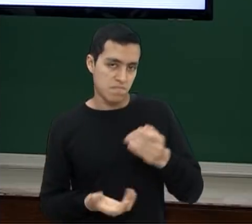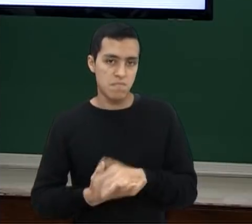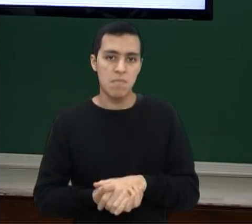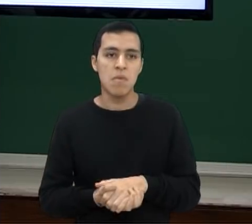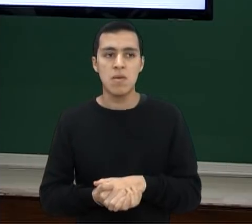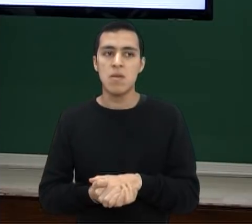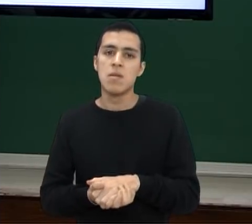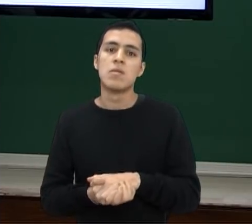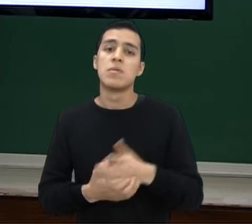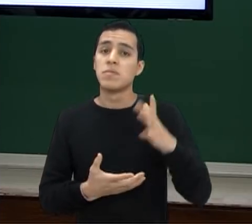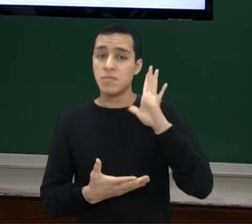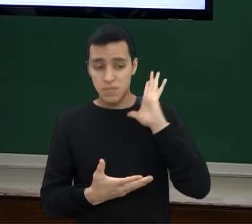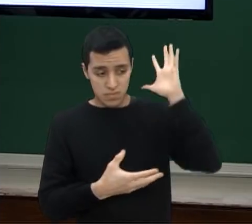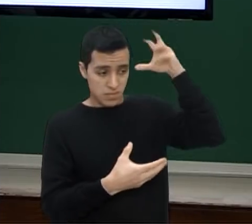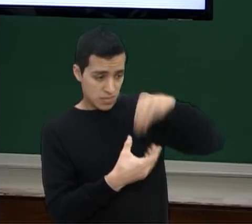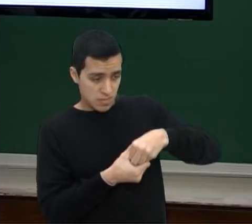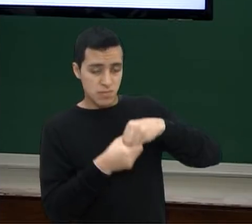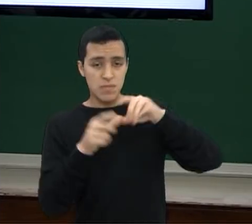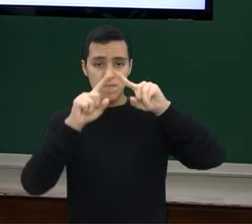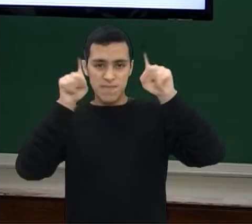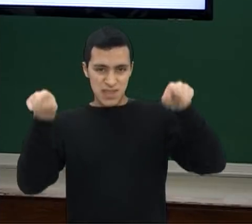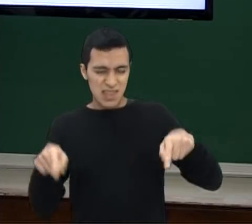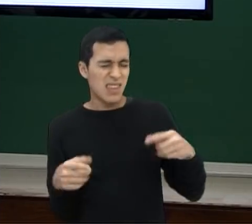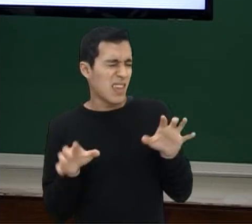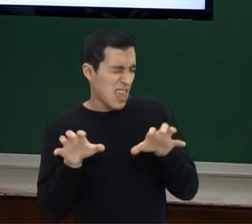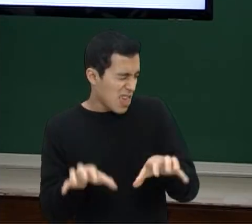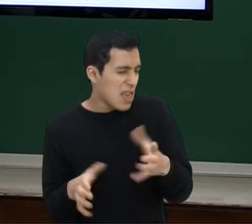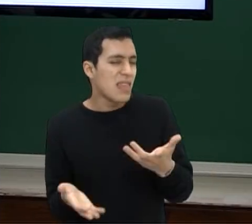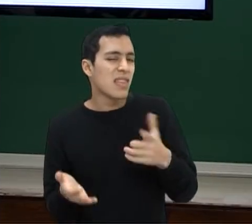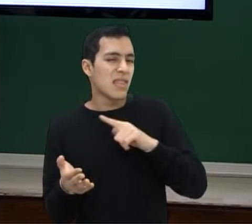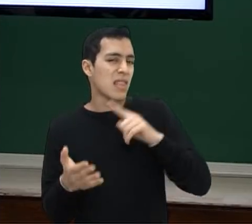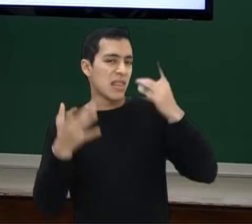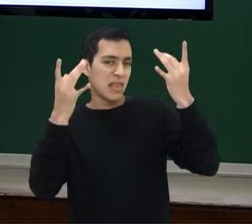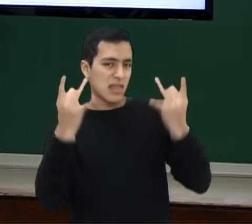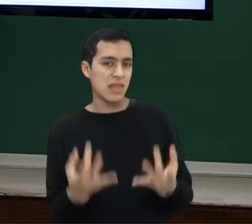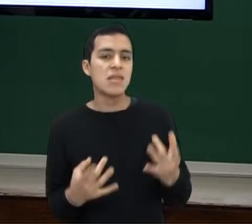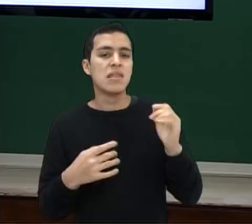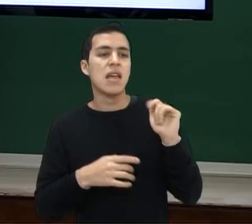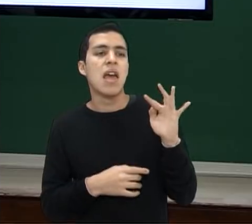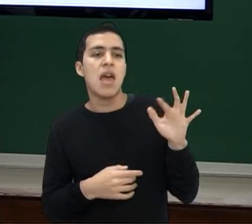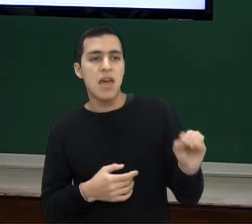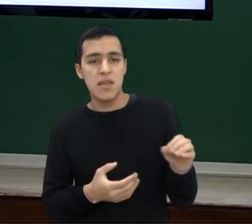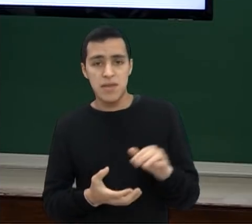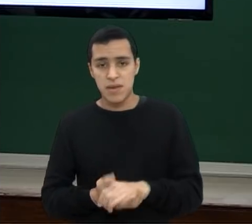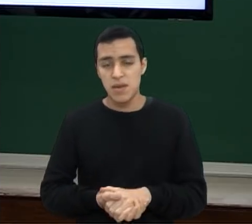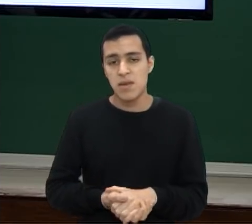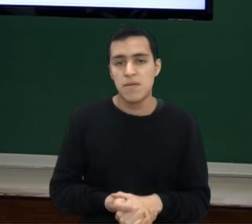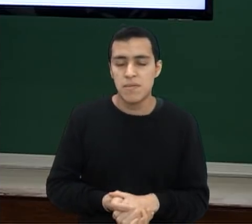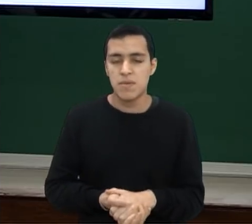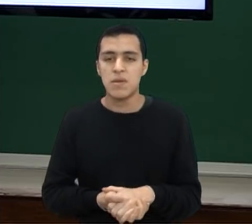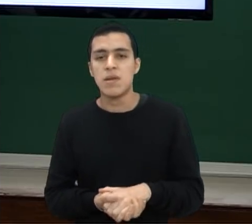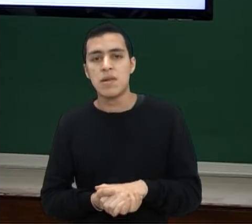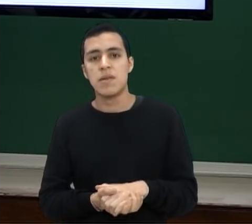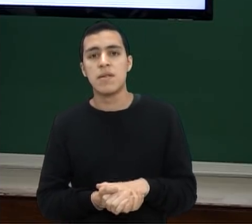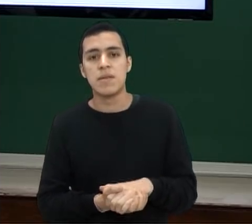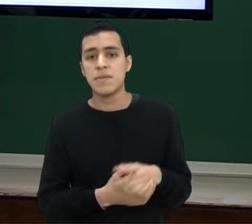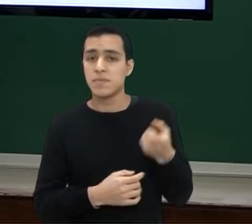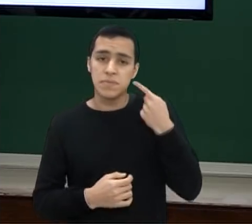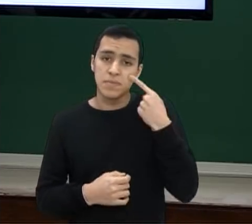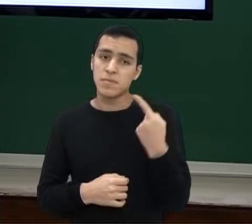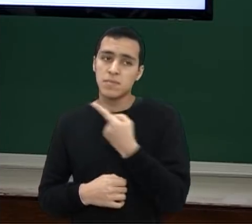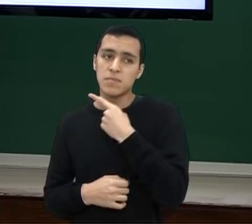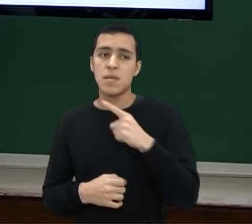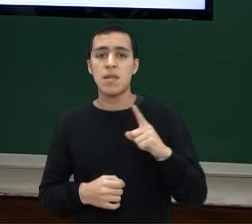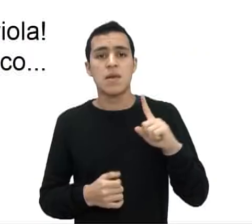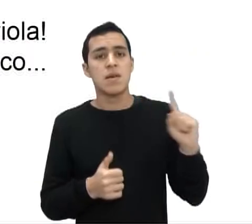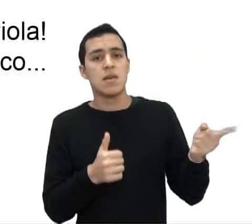E tudo dentro de parênteses. É assim que a gente tem a descrição de um ato. E o quadro, pessoal? Observem ali o primeiro